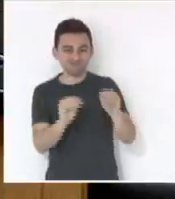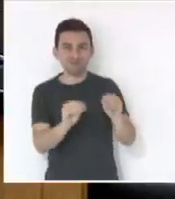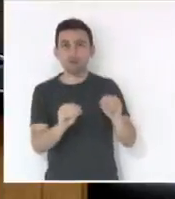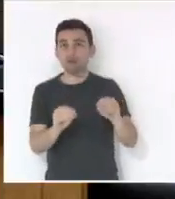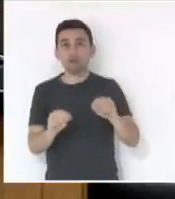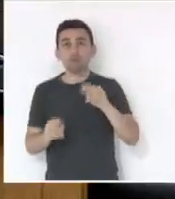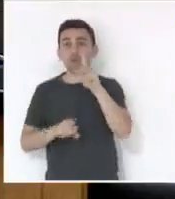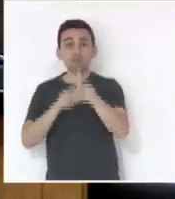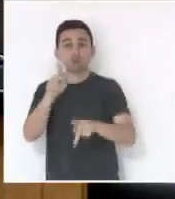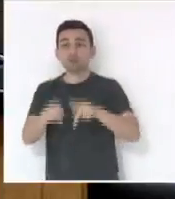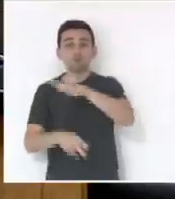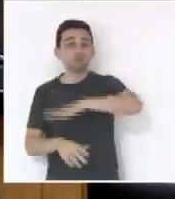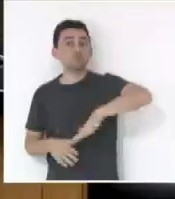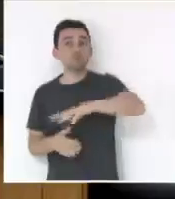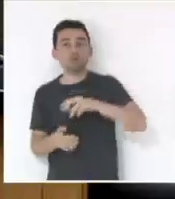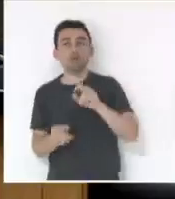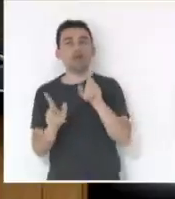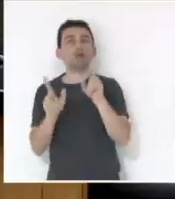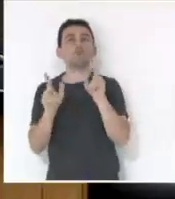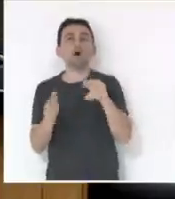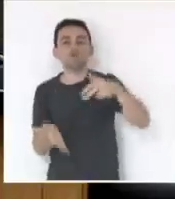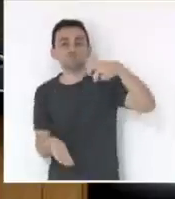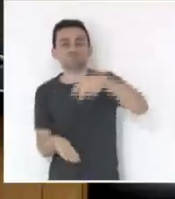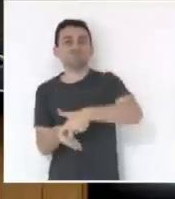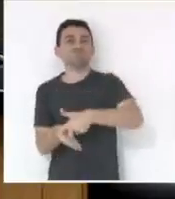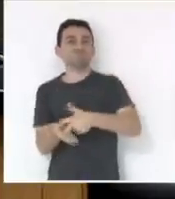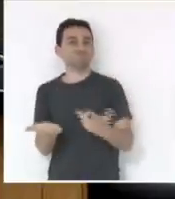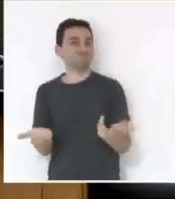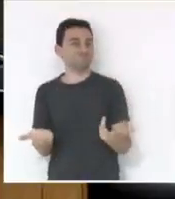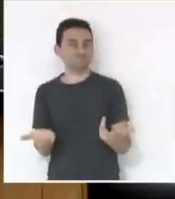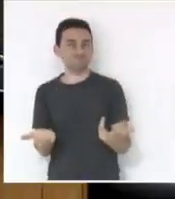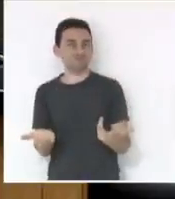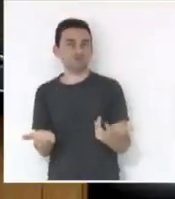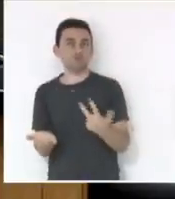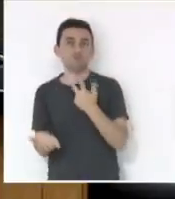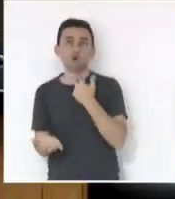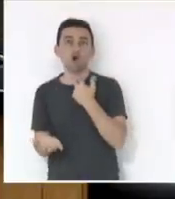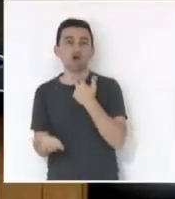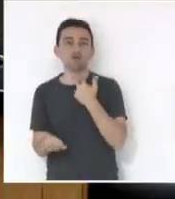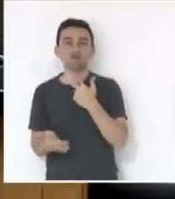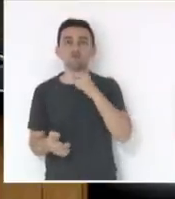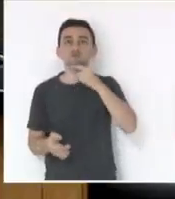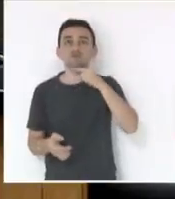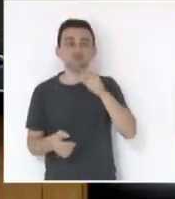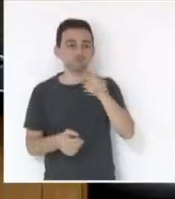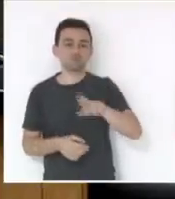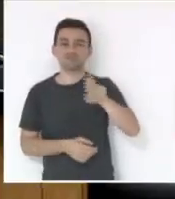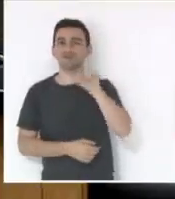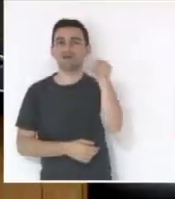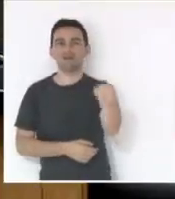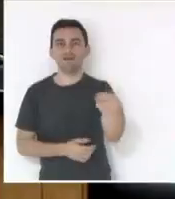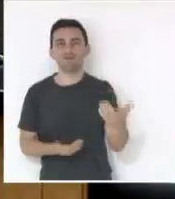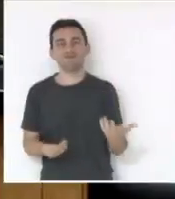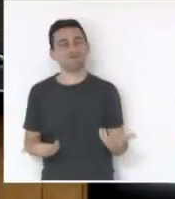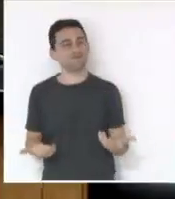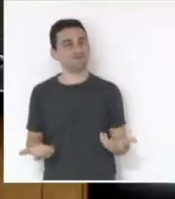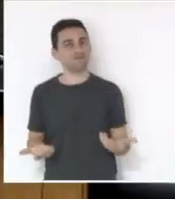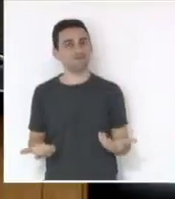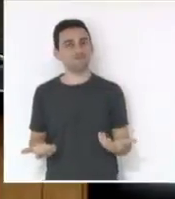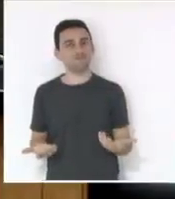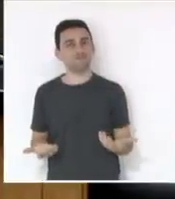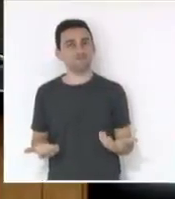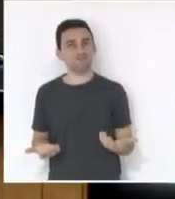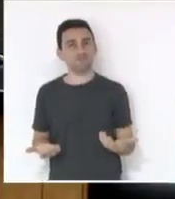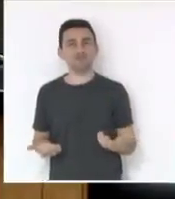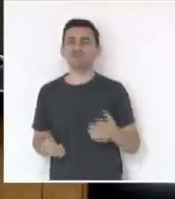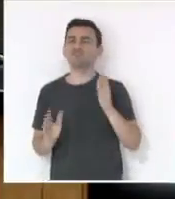estar penalizada, vai deixar de utilizar os seus bens públicos por essa questão. Já foi